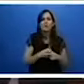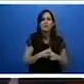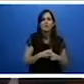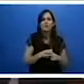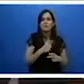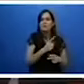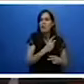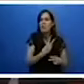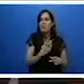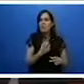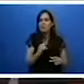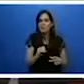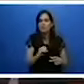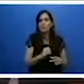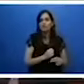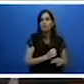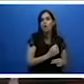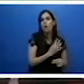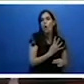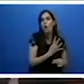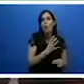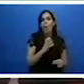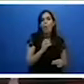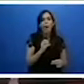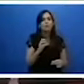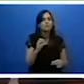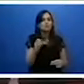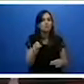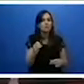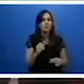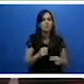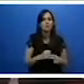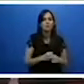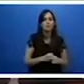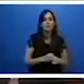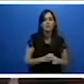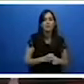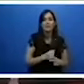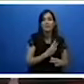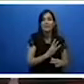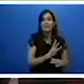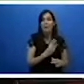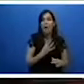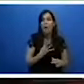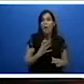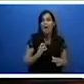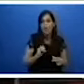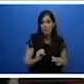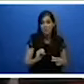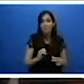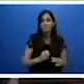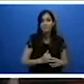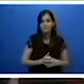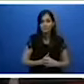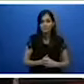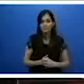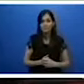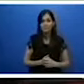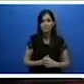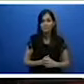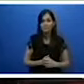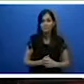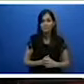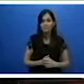120, 400, porque aqui já tinha um zero e eu acrescentei mais um do 10. Por isso que tem 2. E o